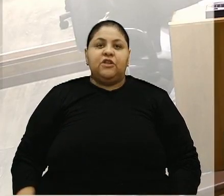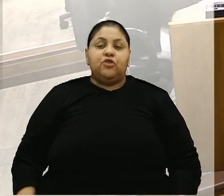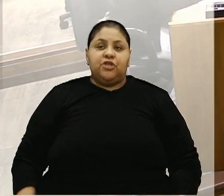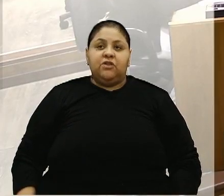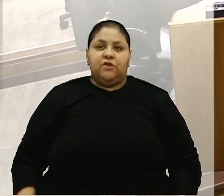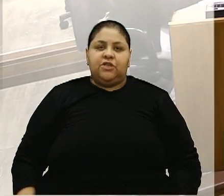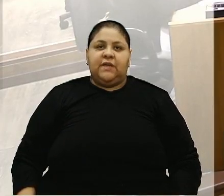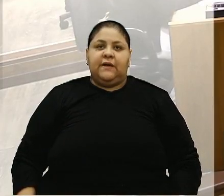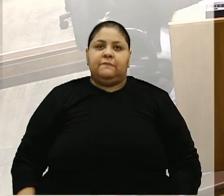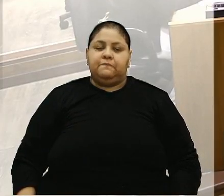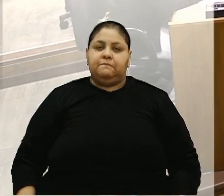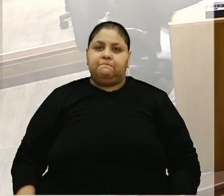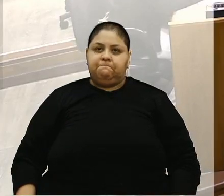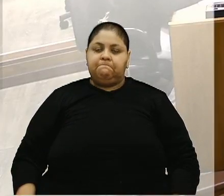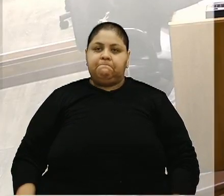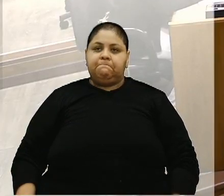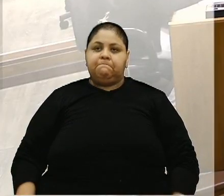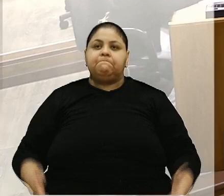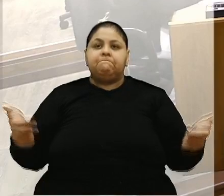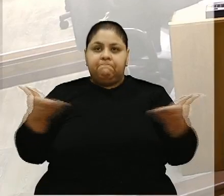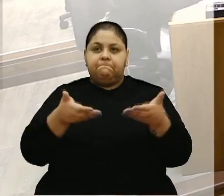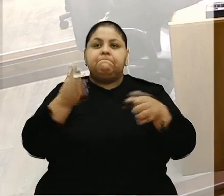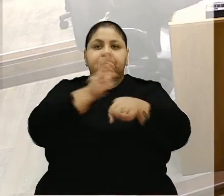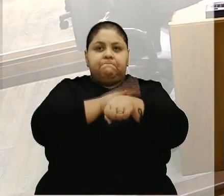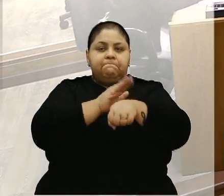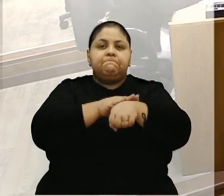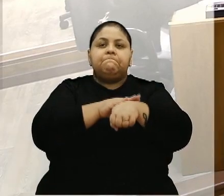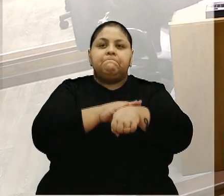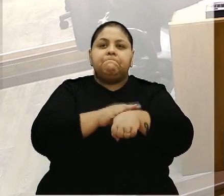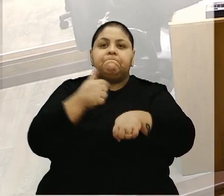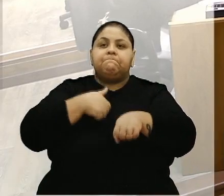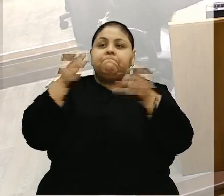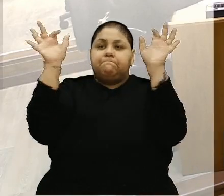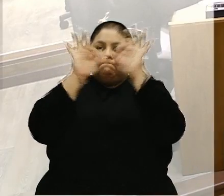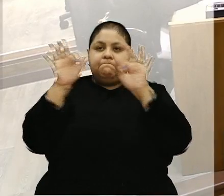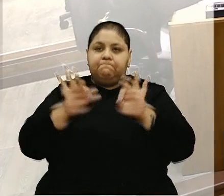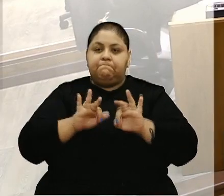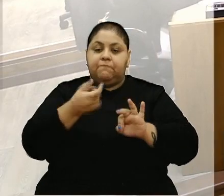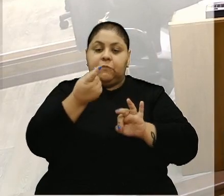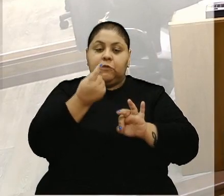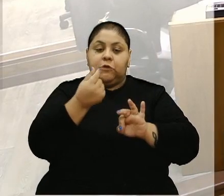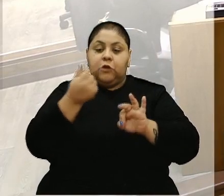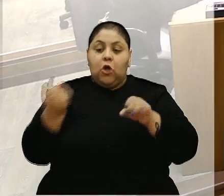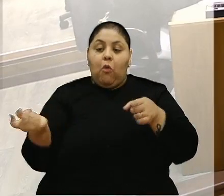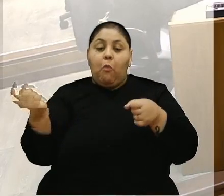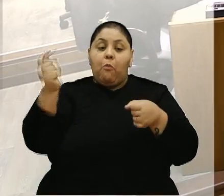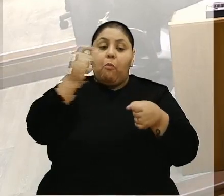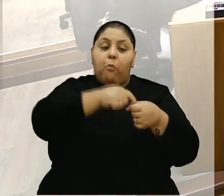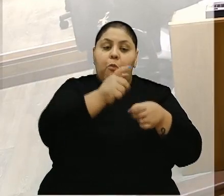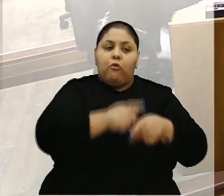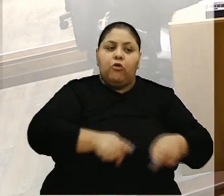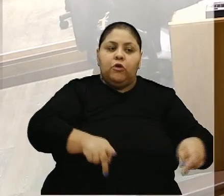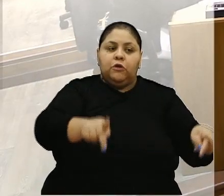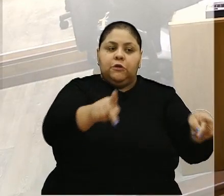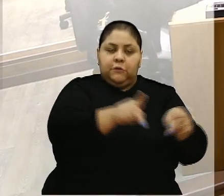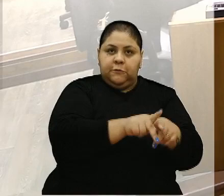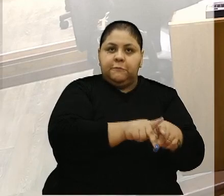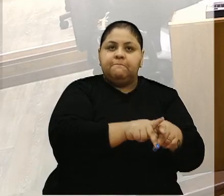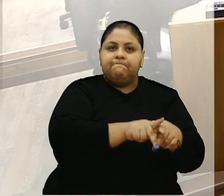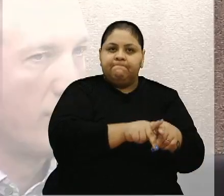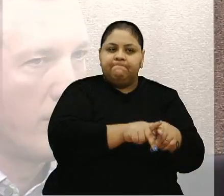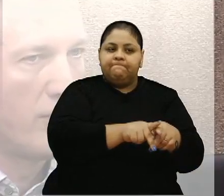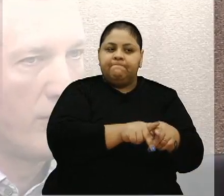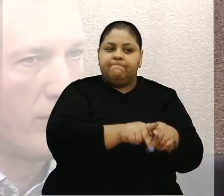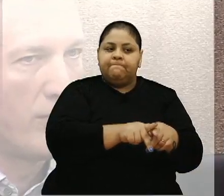Senhora presidente, caros colegas, é nesse momento que a gente fica feliz quando o dinheiro do povo retorna para o povo.